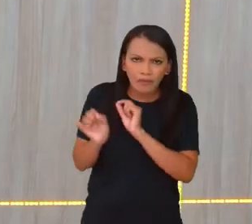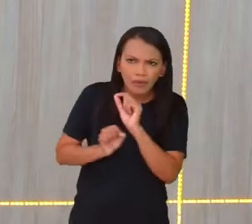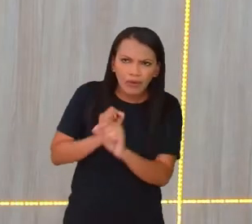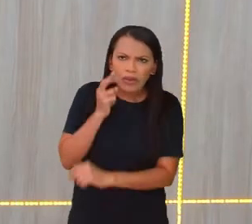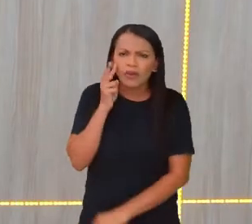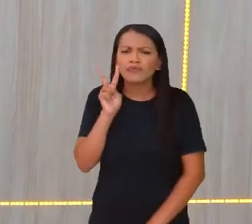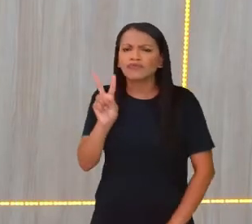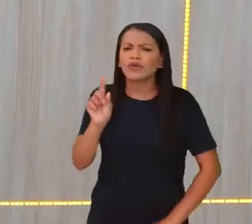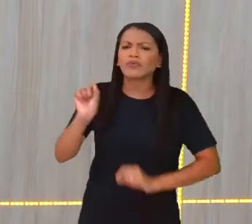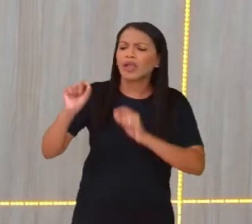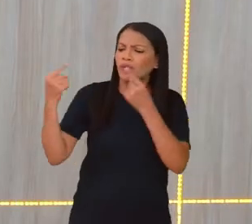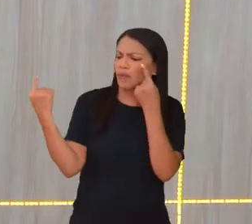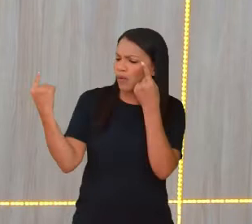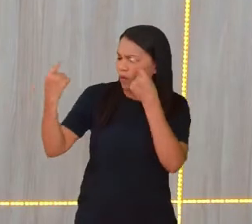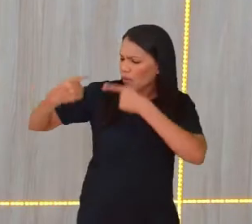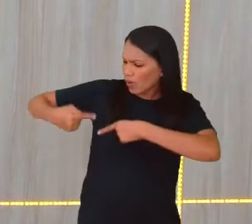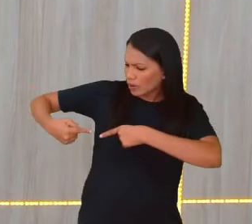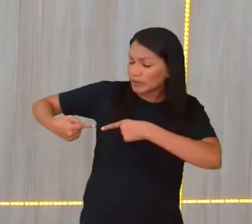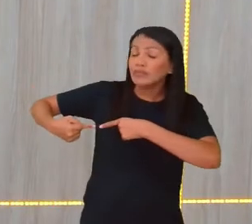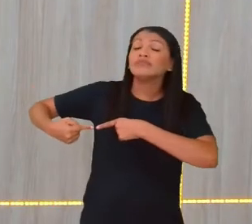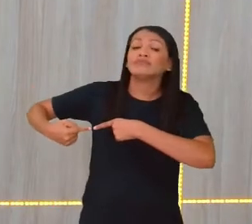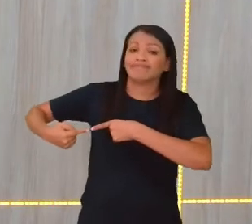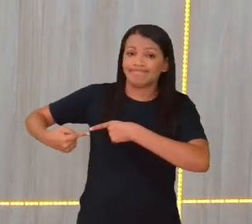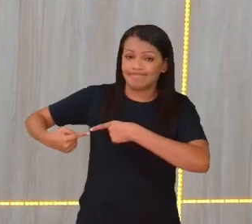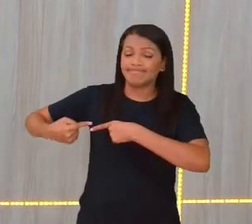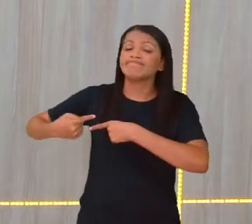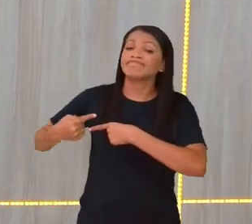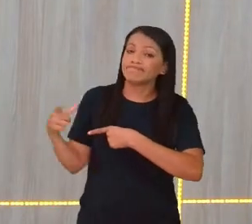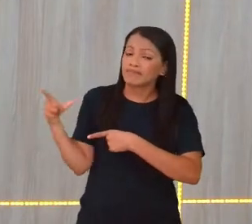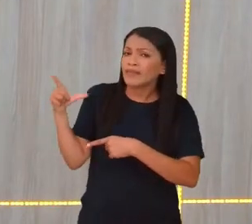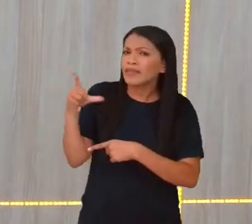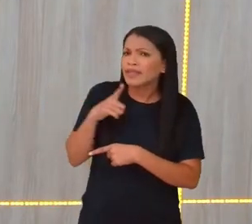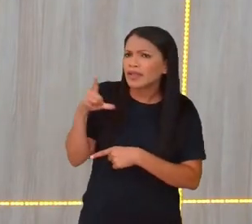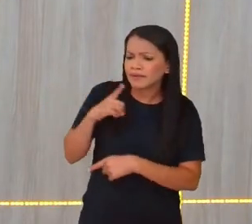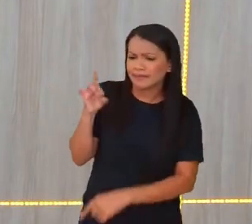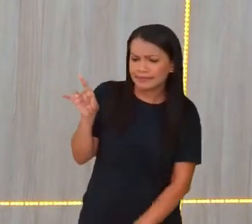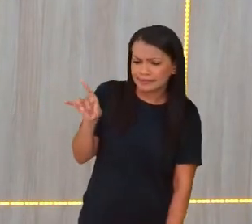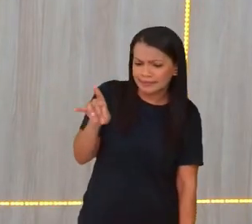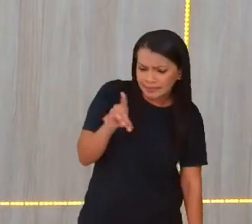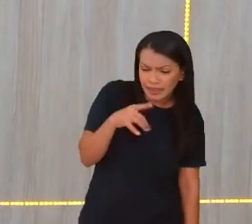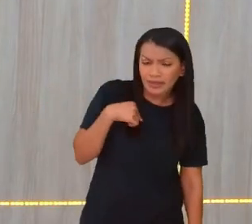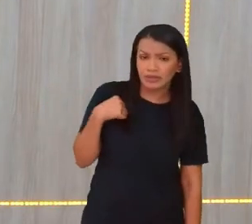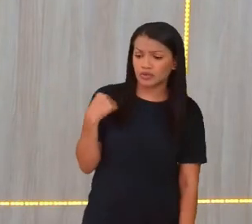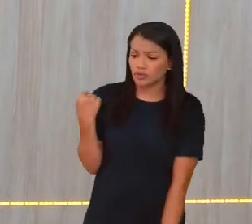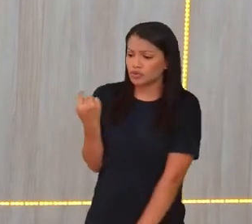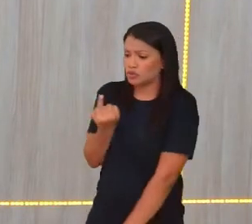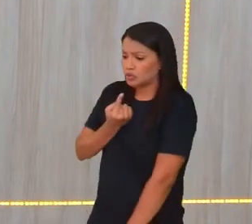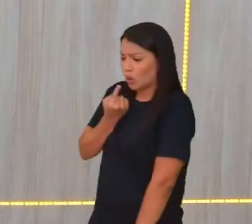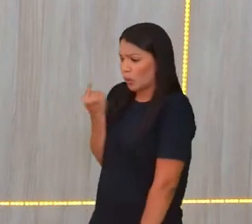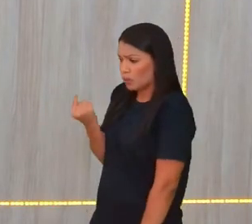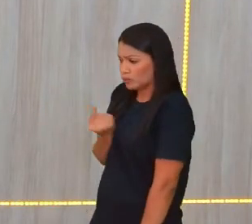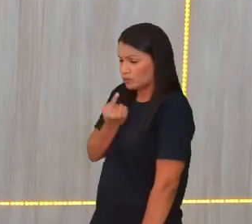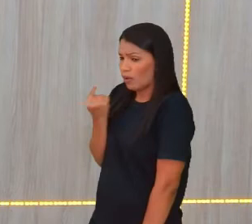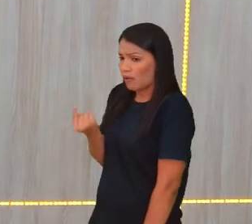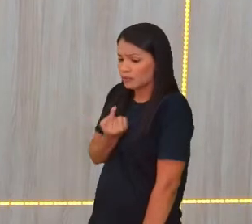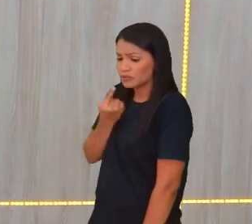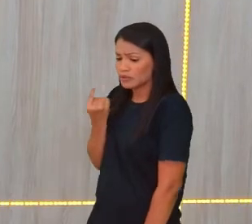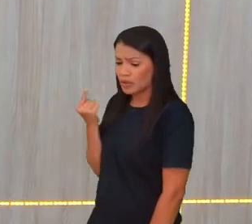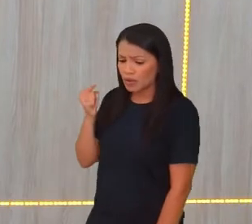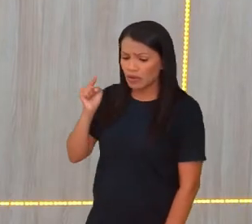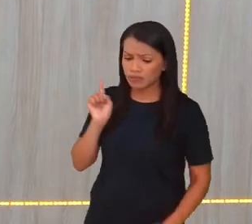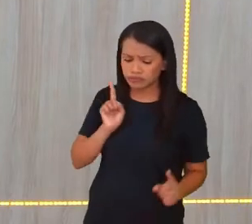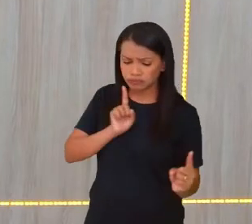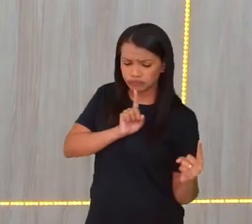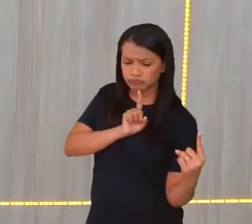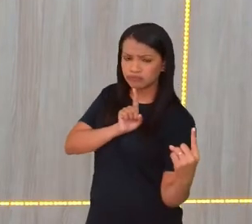uma competição aí desses esportes de combate, por mais que cada atleta esteja sozinho ali, né, no ringue ou